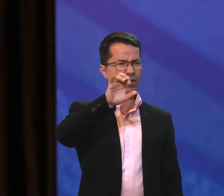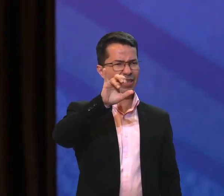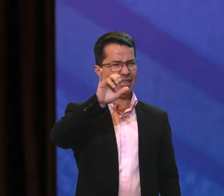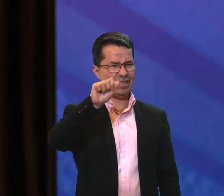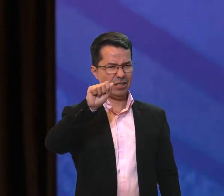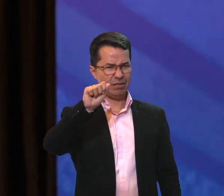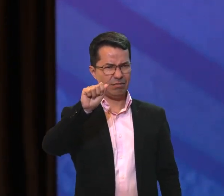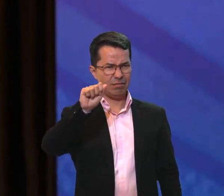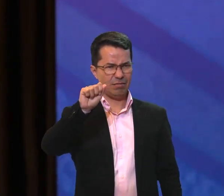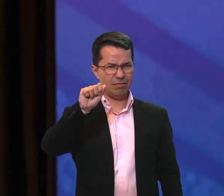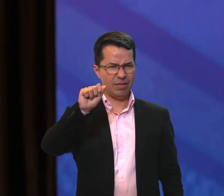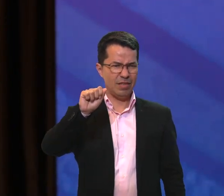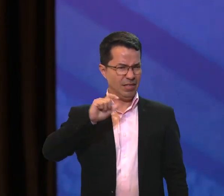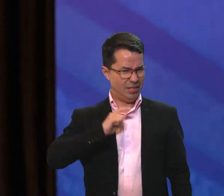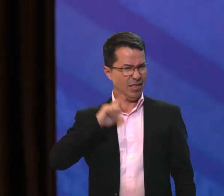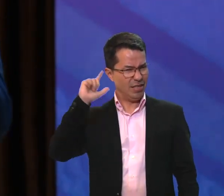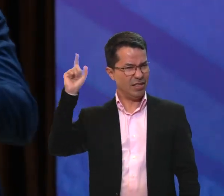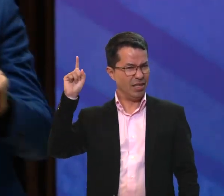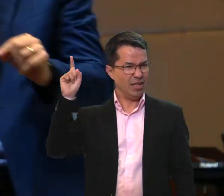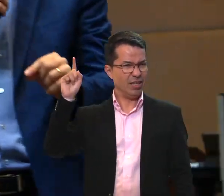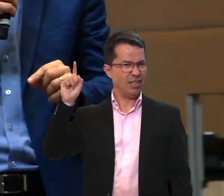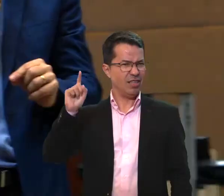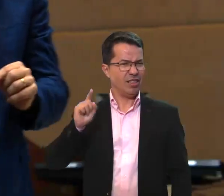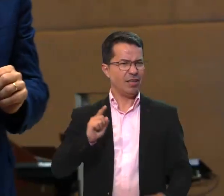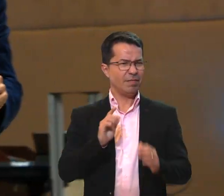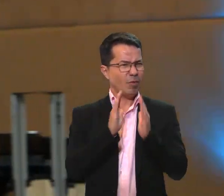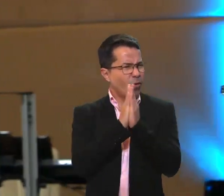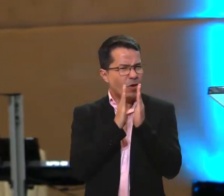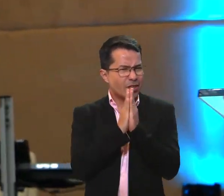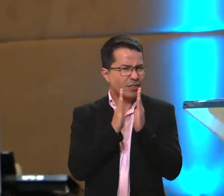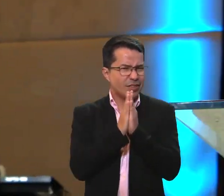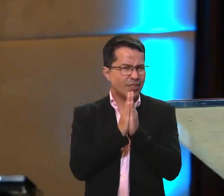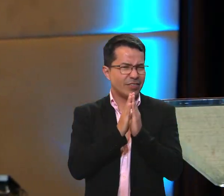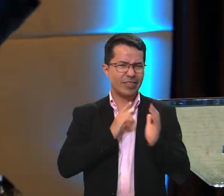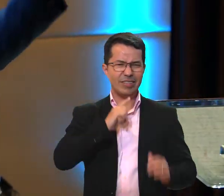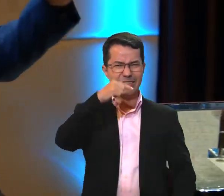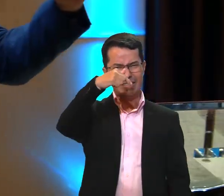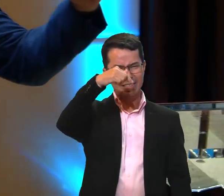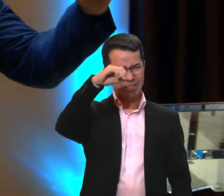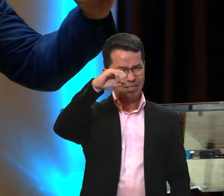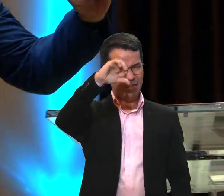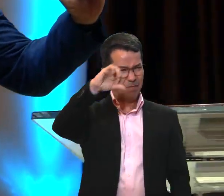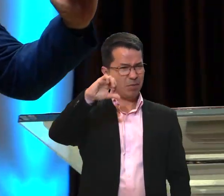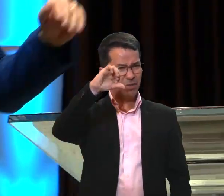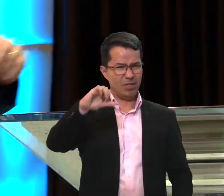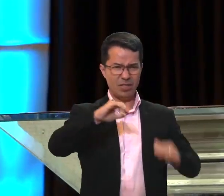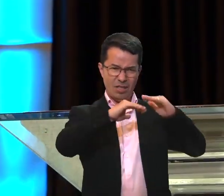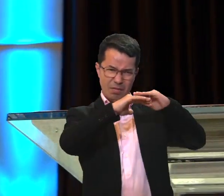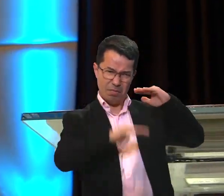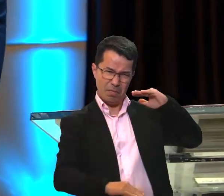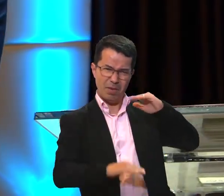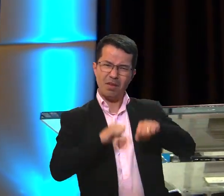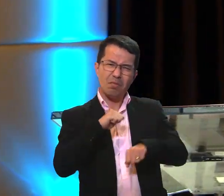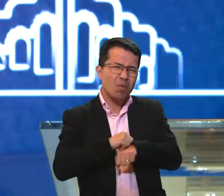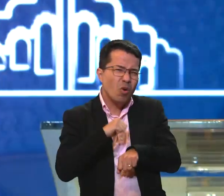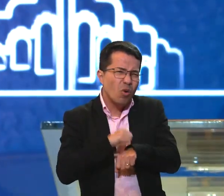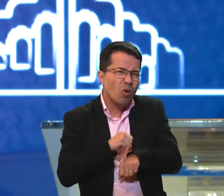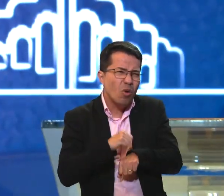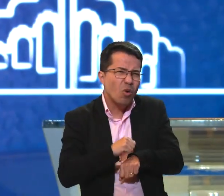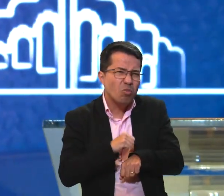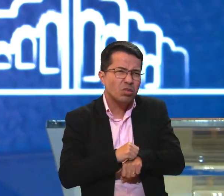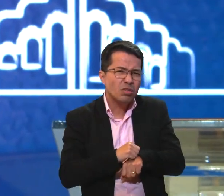guerra, 70% da população vivia abaixo da linha da pobreza. E aí os pastores